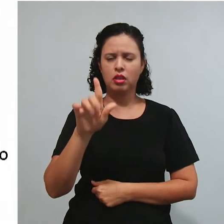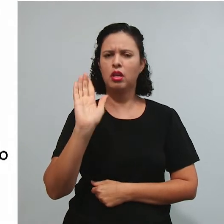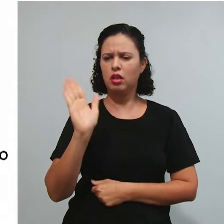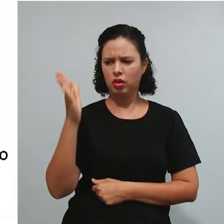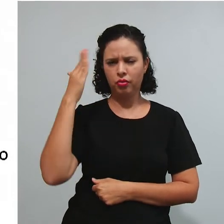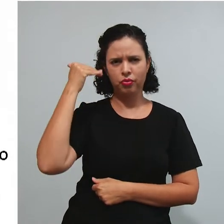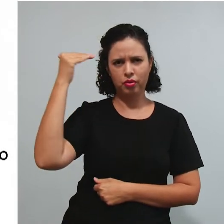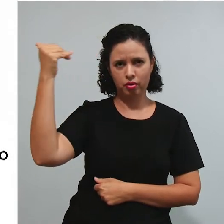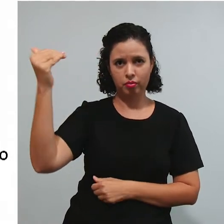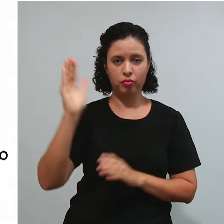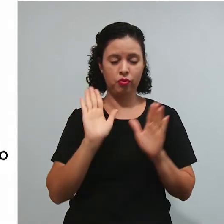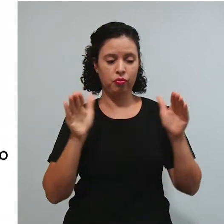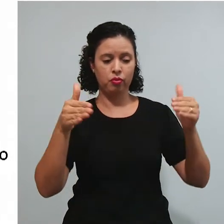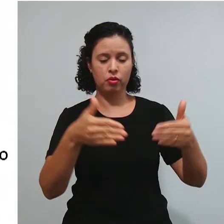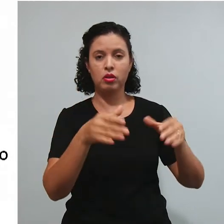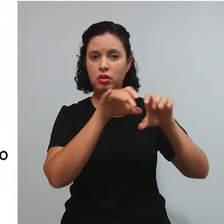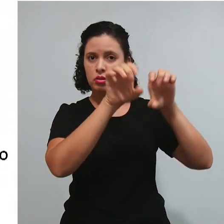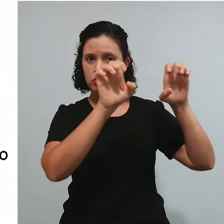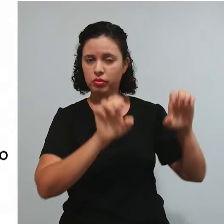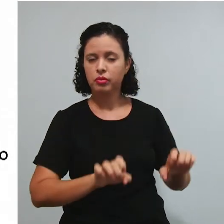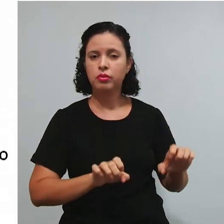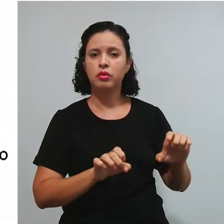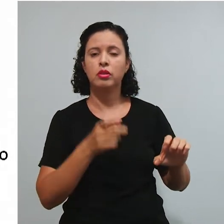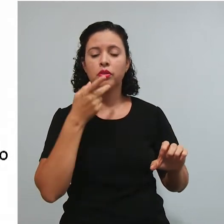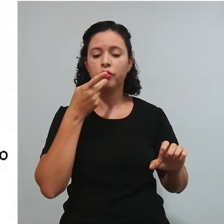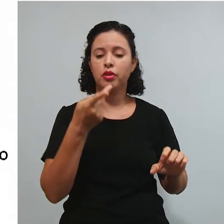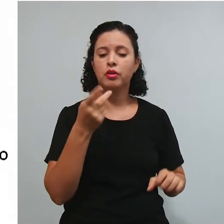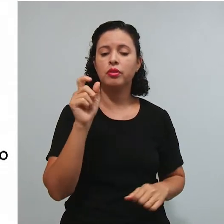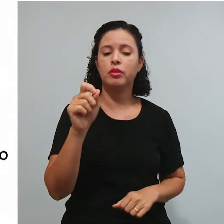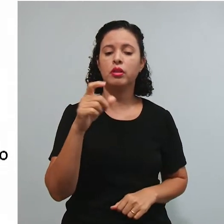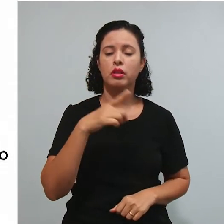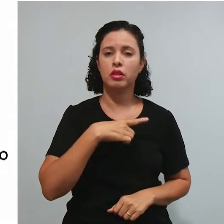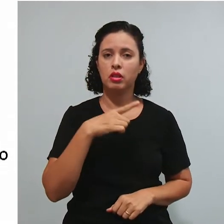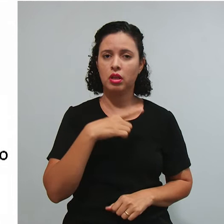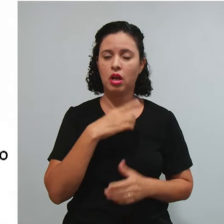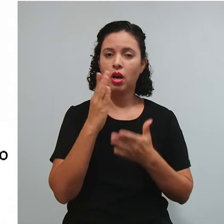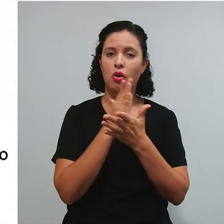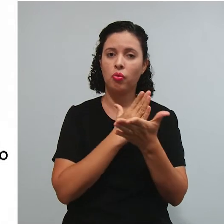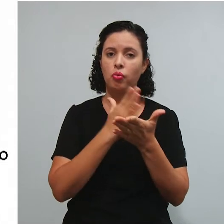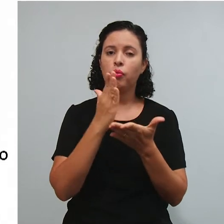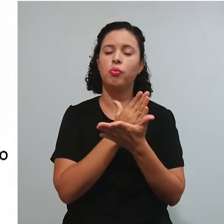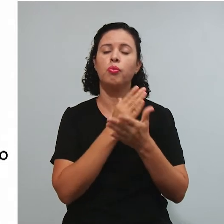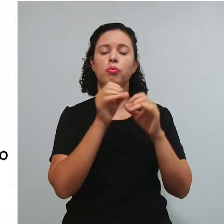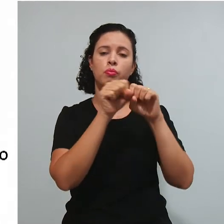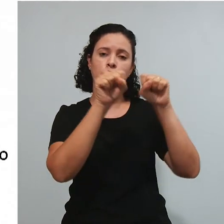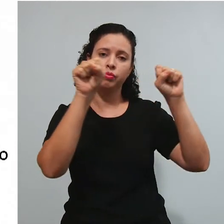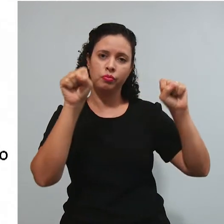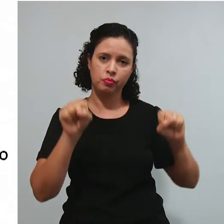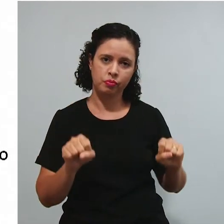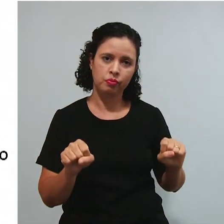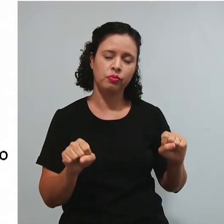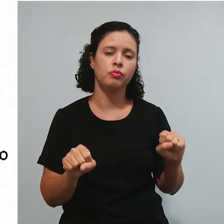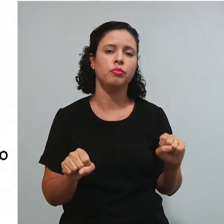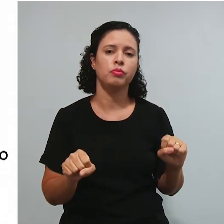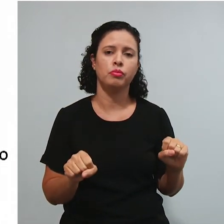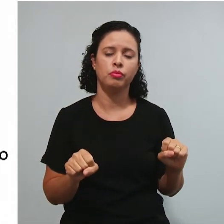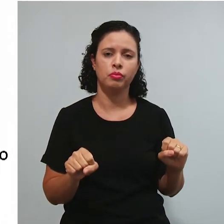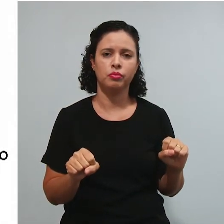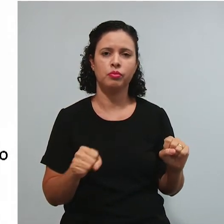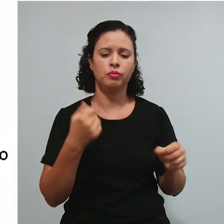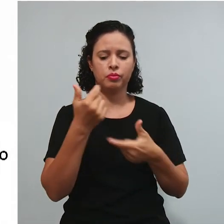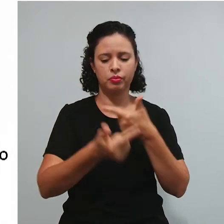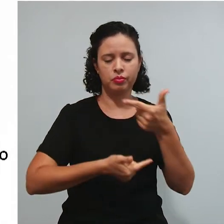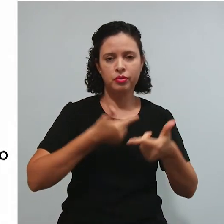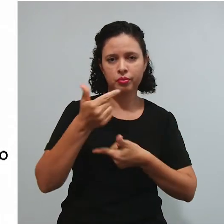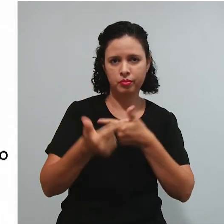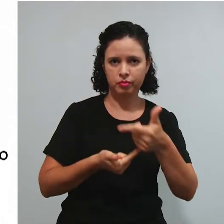mais voltada à parte de estrutura mesmo, e ele fala que existem alguns sistemas para se